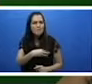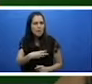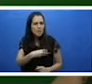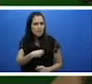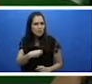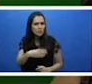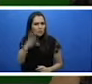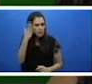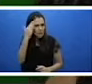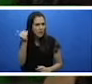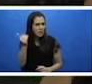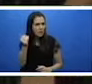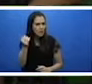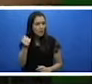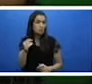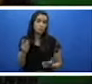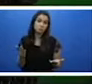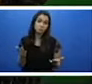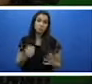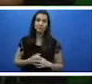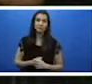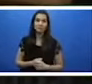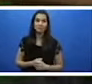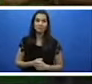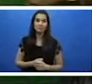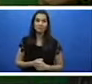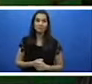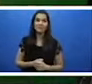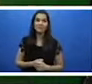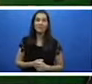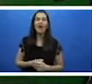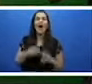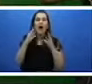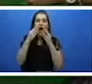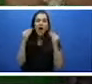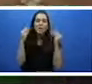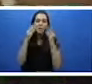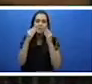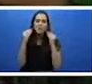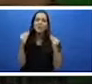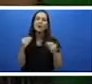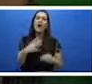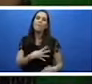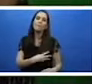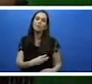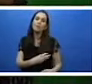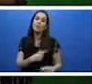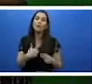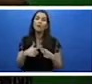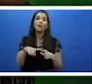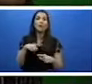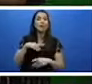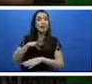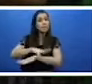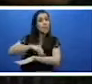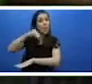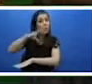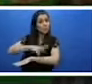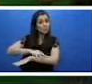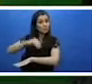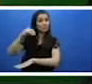Vamos lá. Podemos saber que a raposa do Ártico é um mamífero porque ela possui pelos,